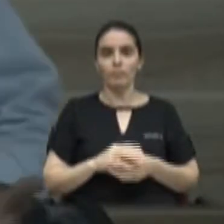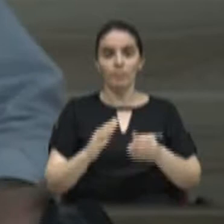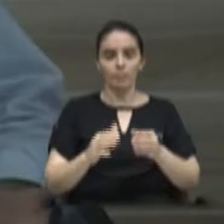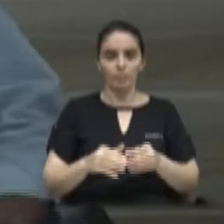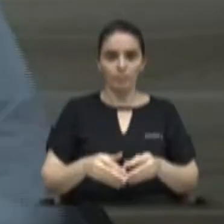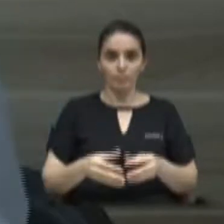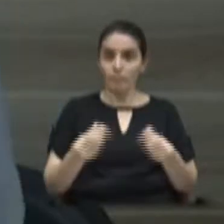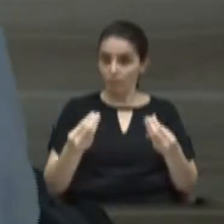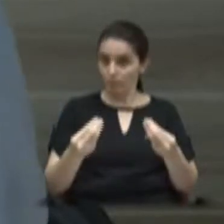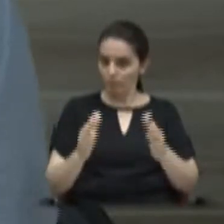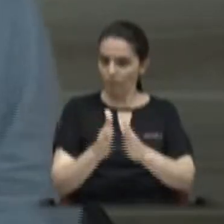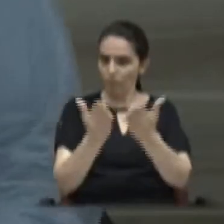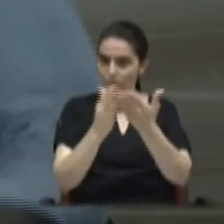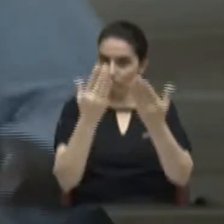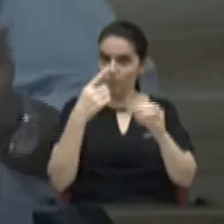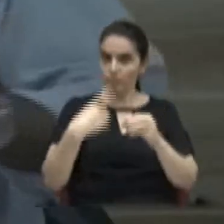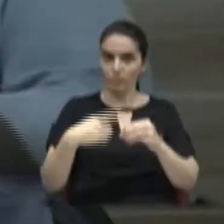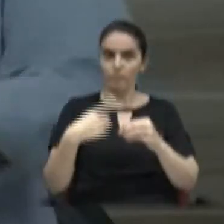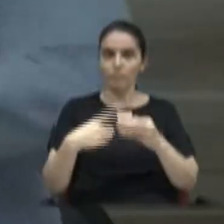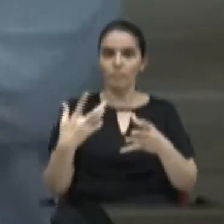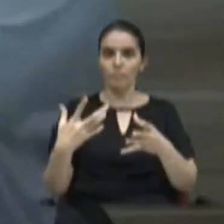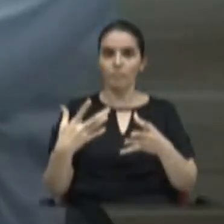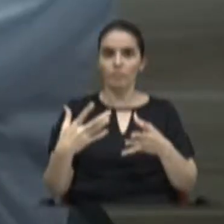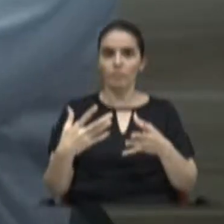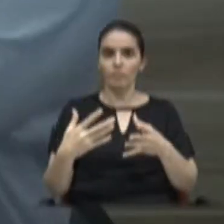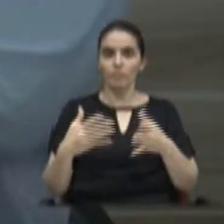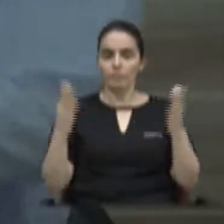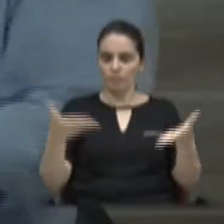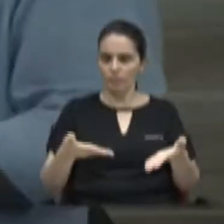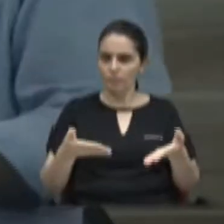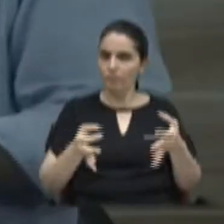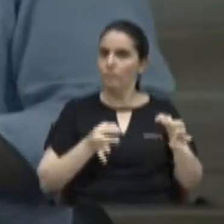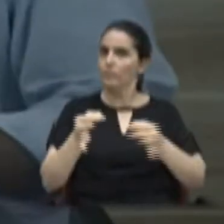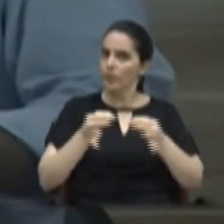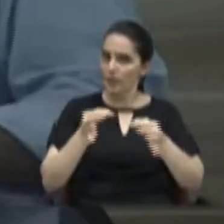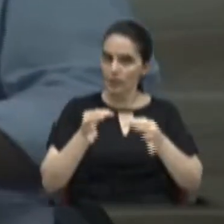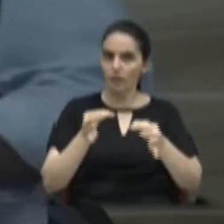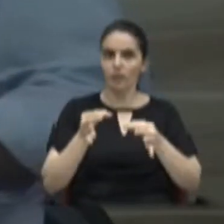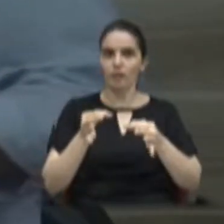cidade... De repente vê um projeto de encontro que vai